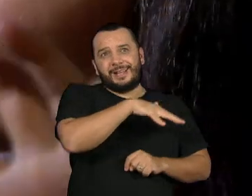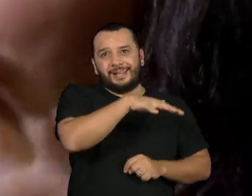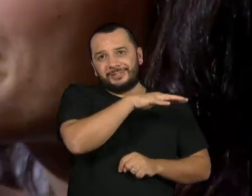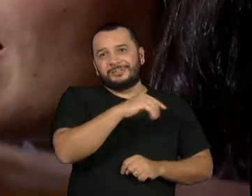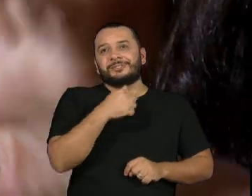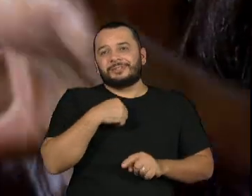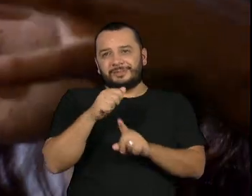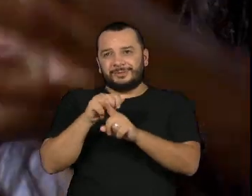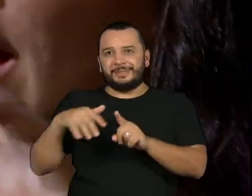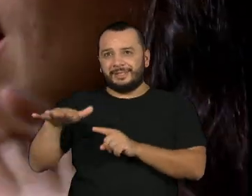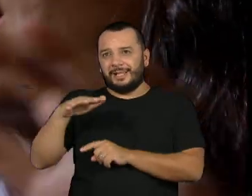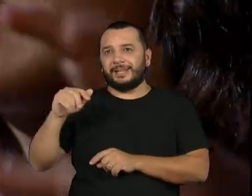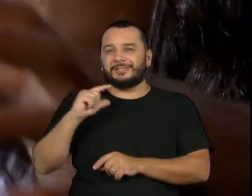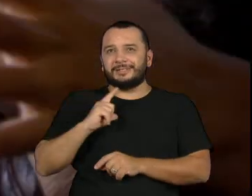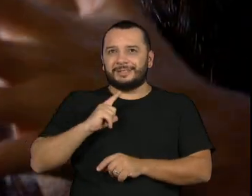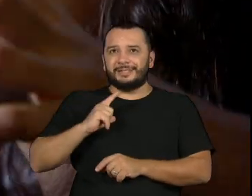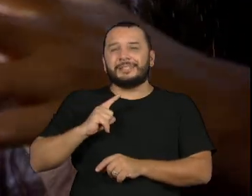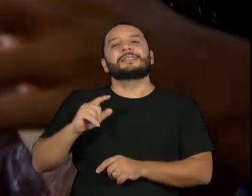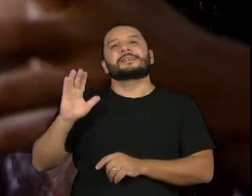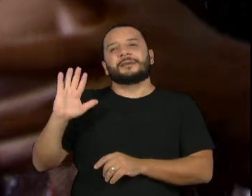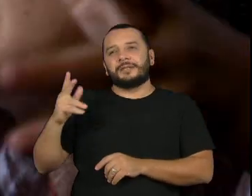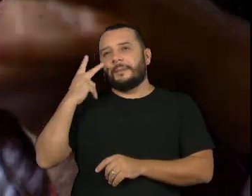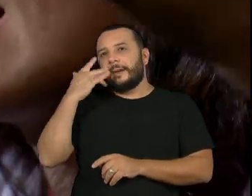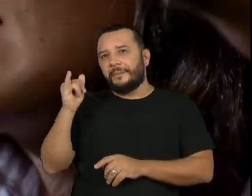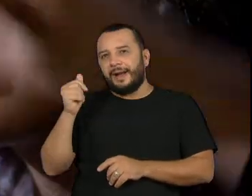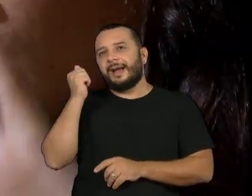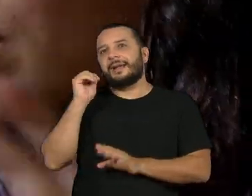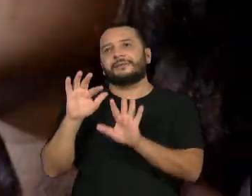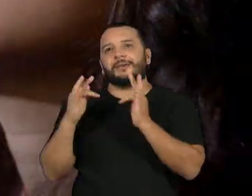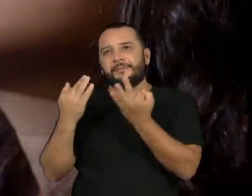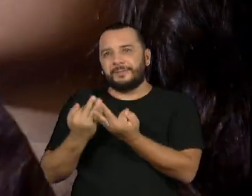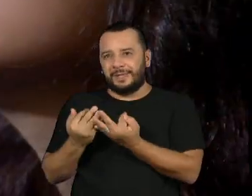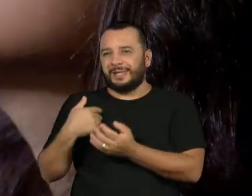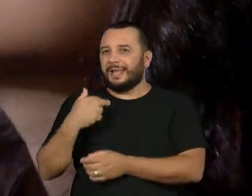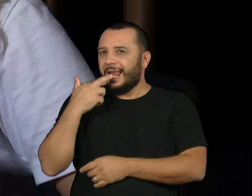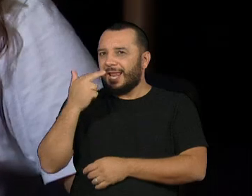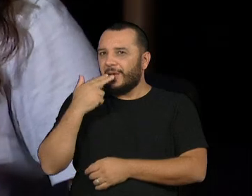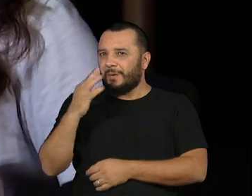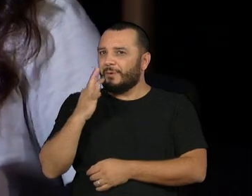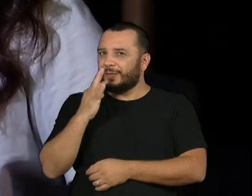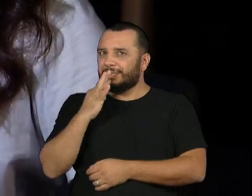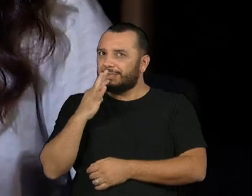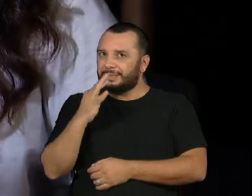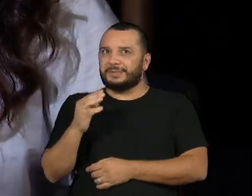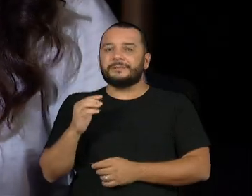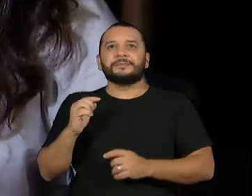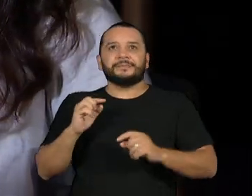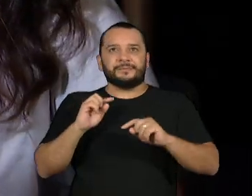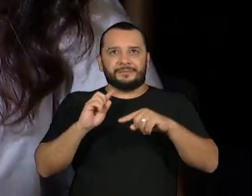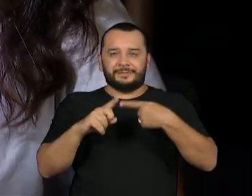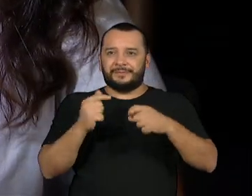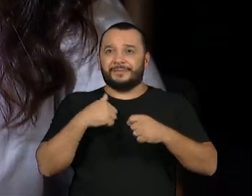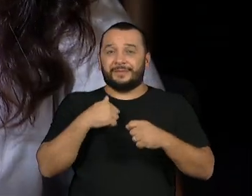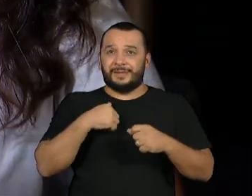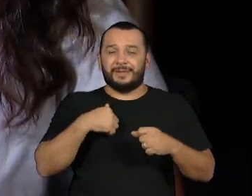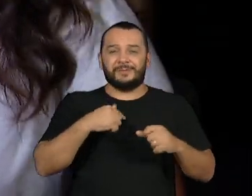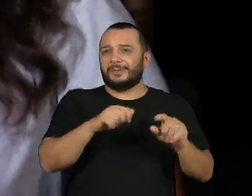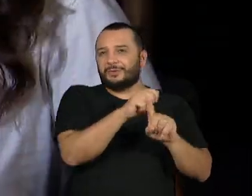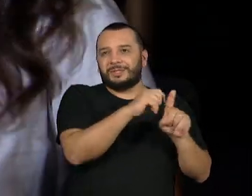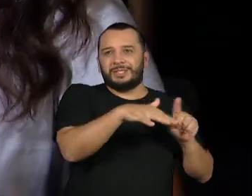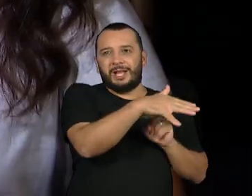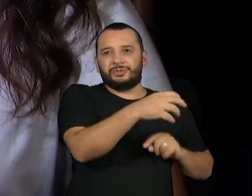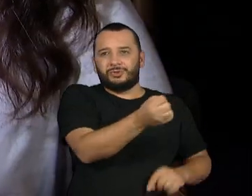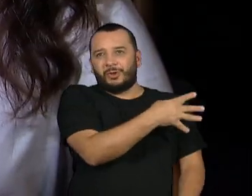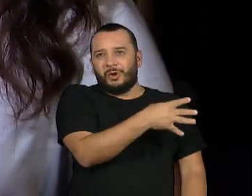infância, né? Dos meus pais, da minha família, né? Da língua que eu conhecia, e um mundo que eu meio descobri, né? E